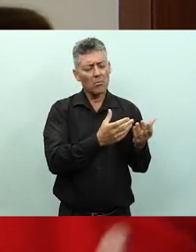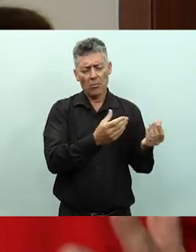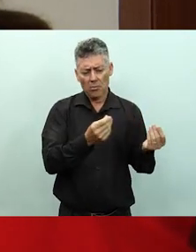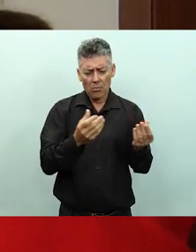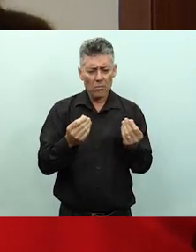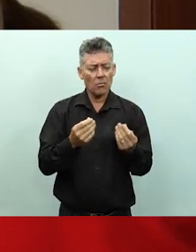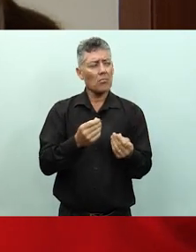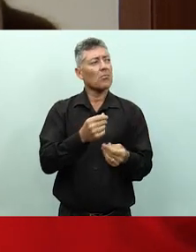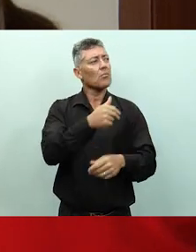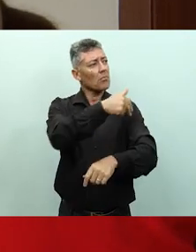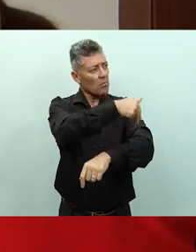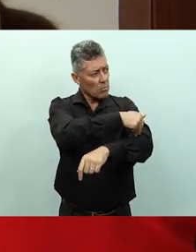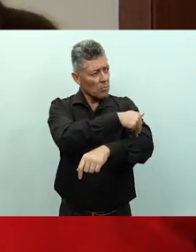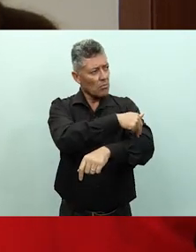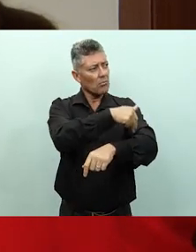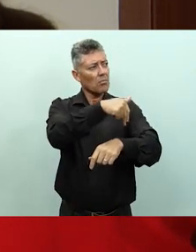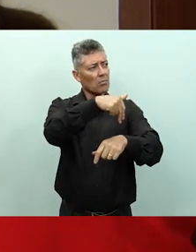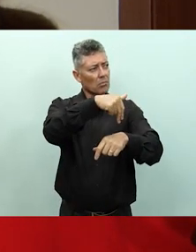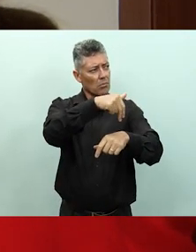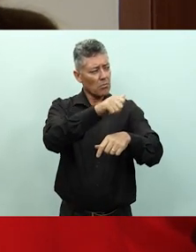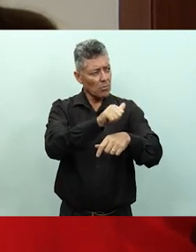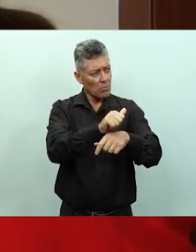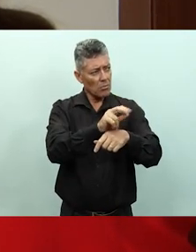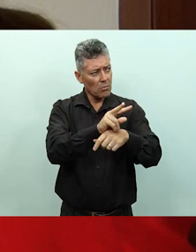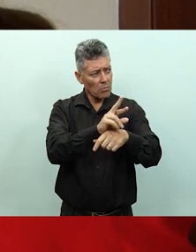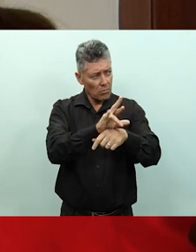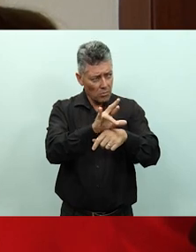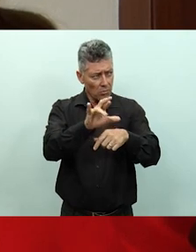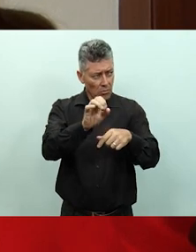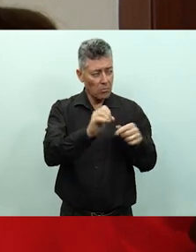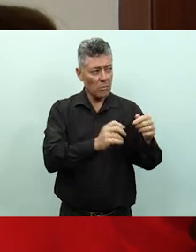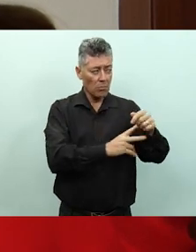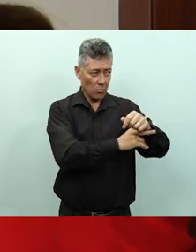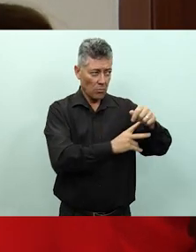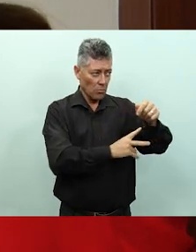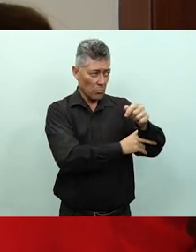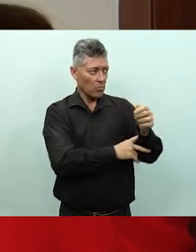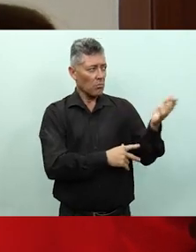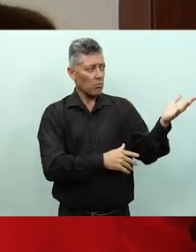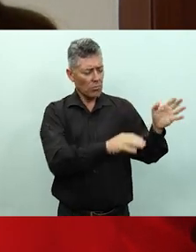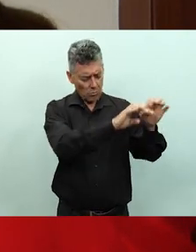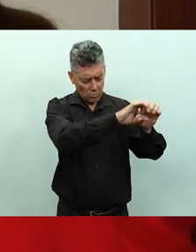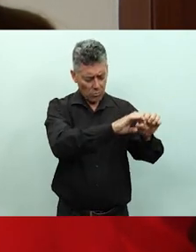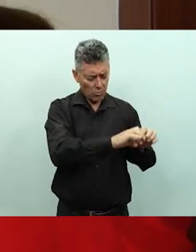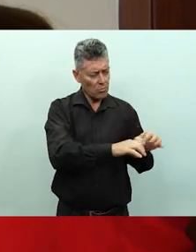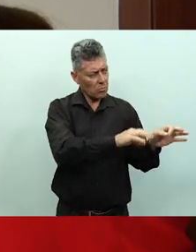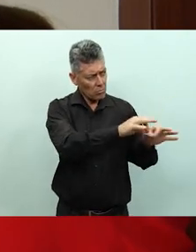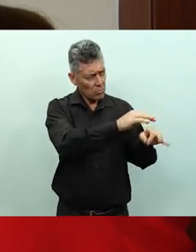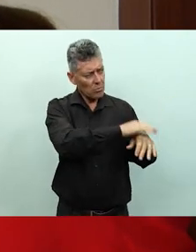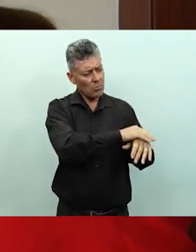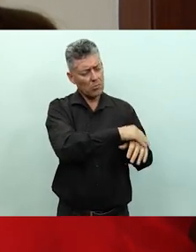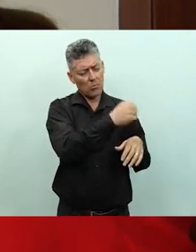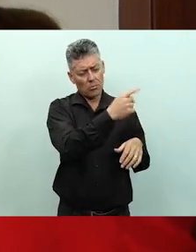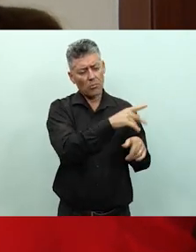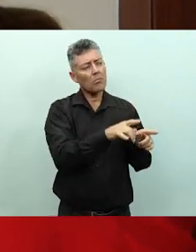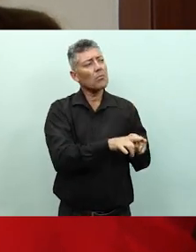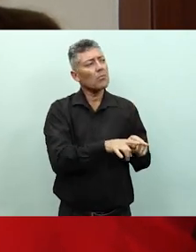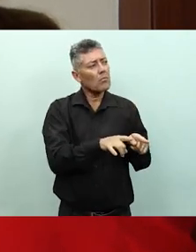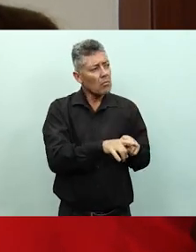significaram muito. Essa ponte Nilton Navarro é uma ponte não só bela pela sua arquitetura,